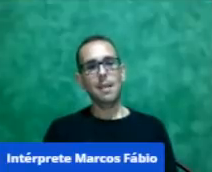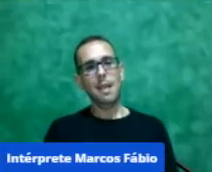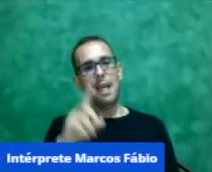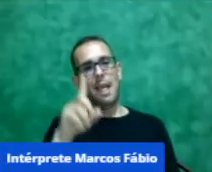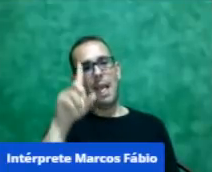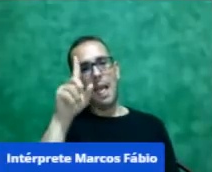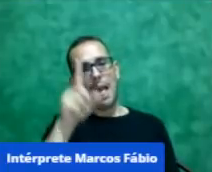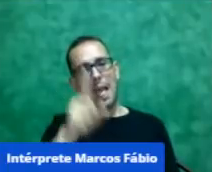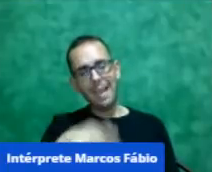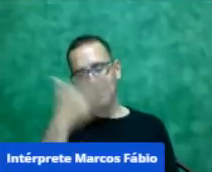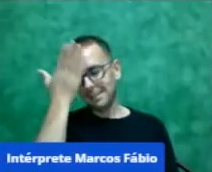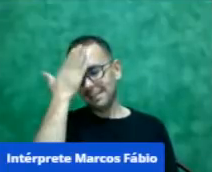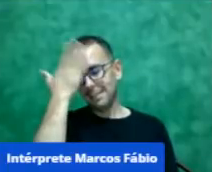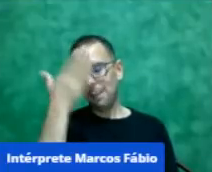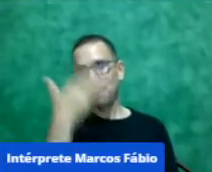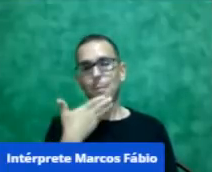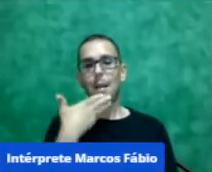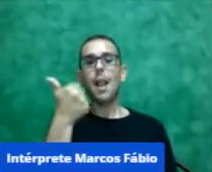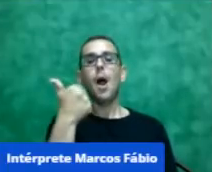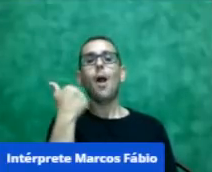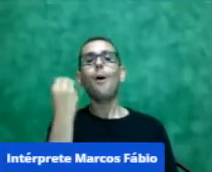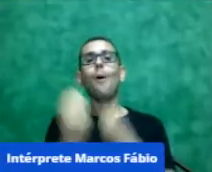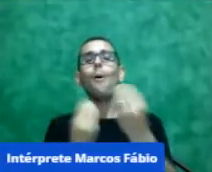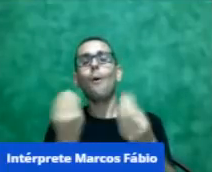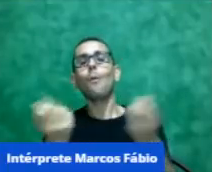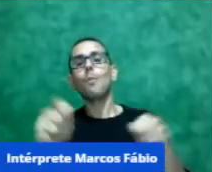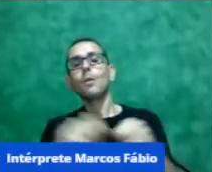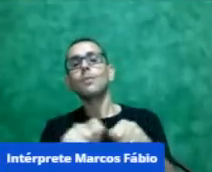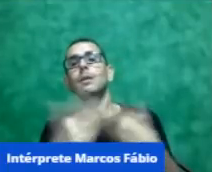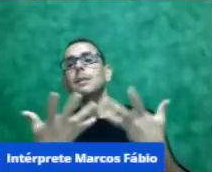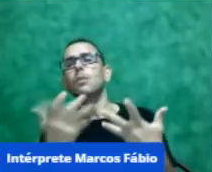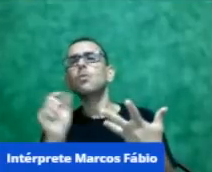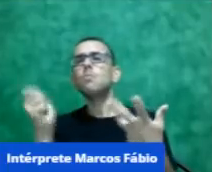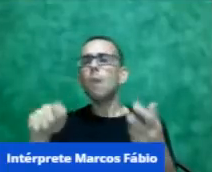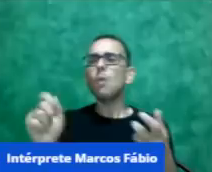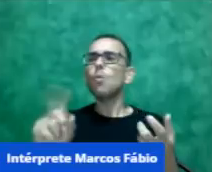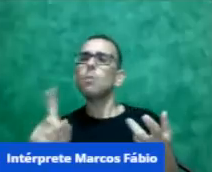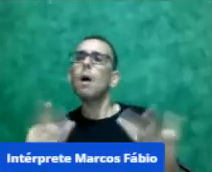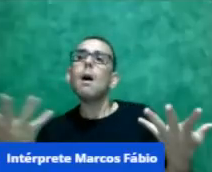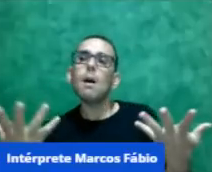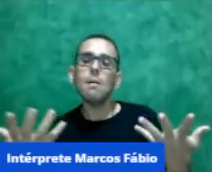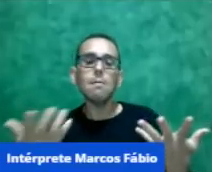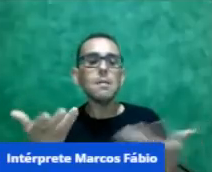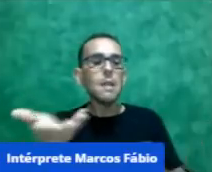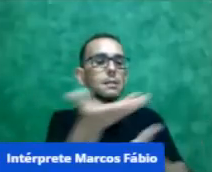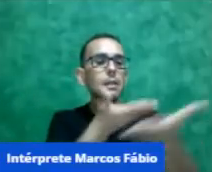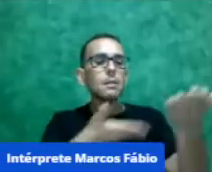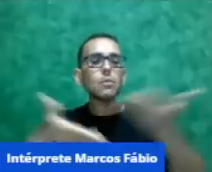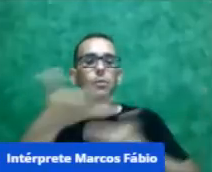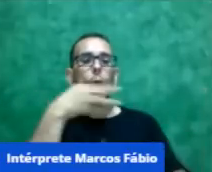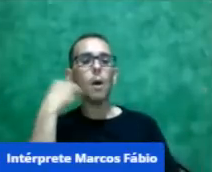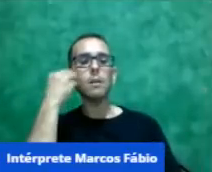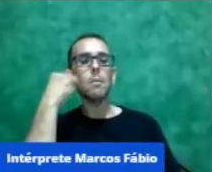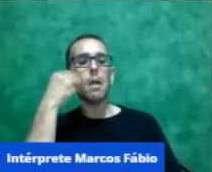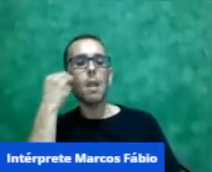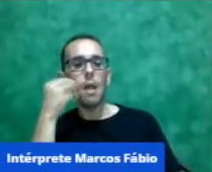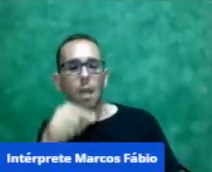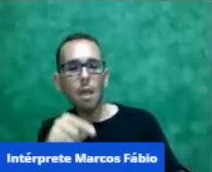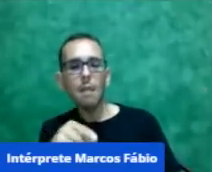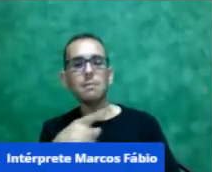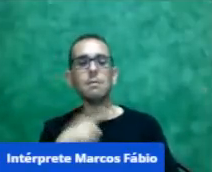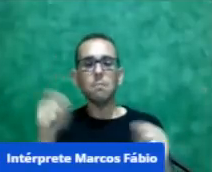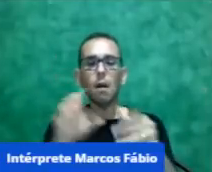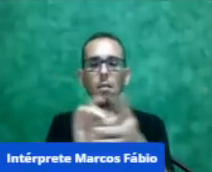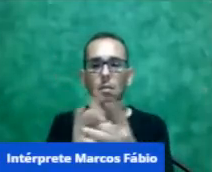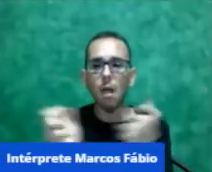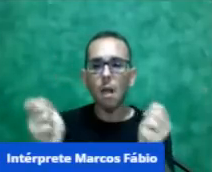que sabem melhor como está funcionando, o que funciona, o que não funciona. E essa troca de experiência, essa oportunidade